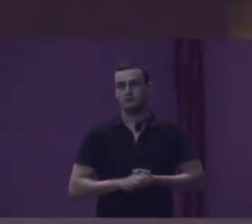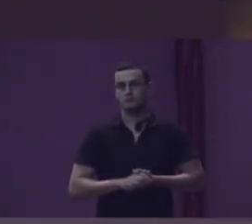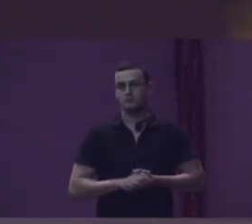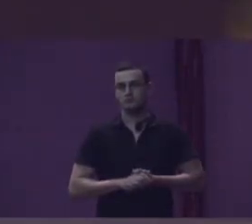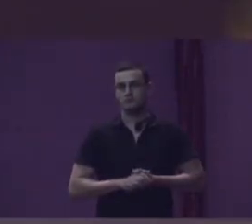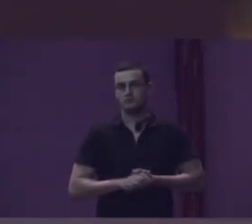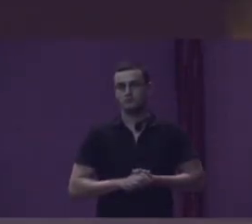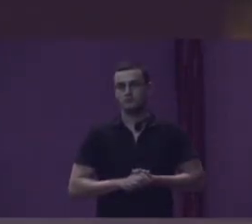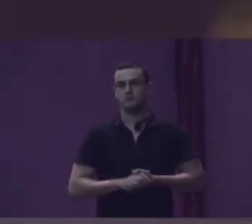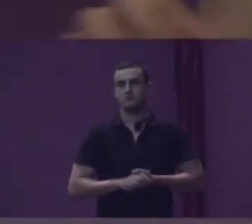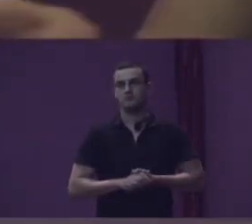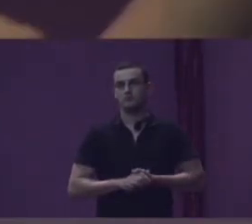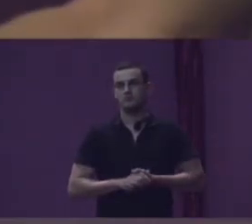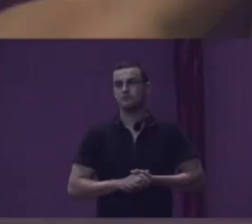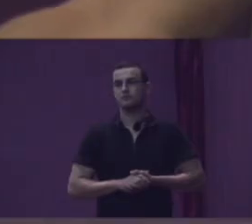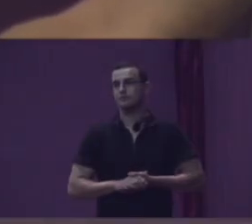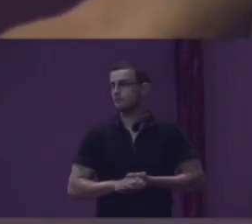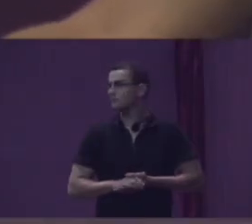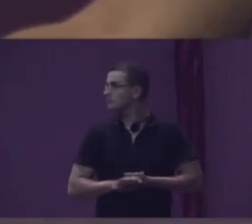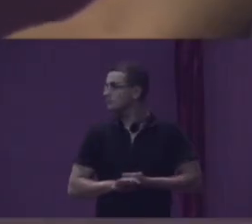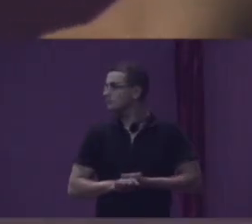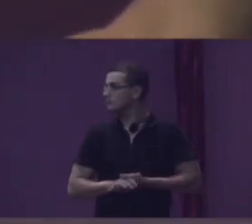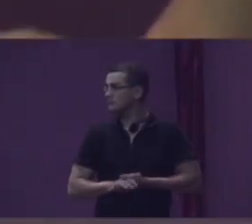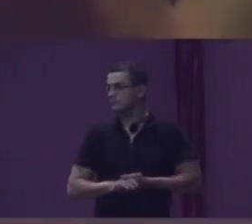Eu vou falar,